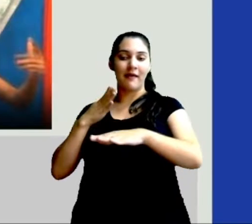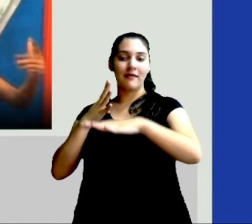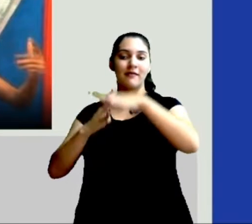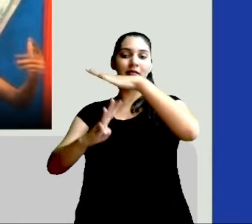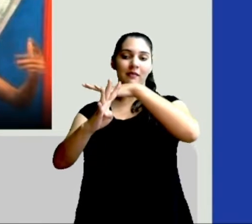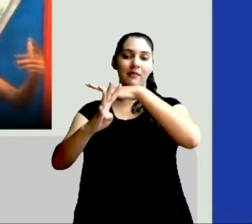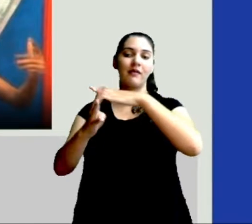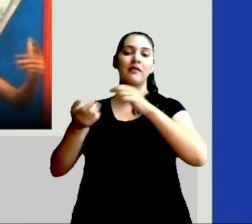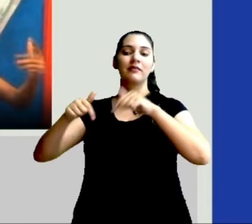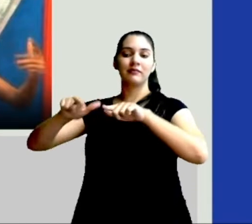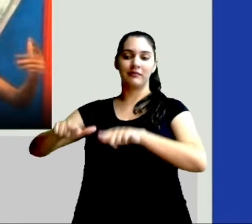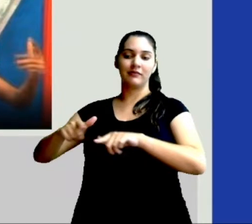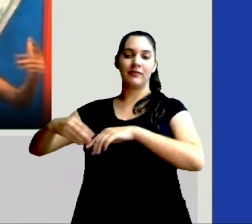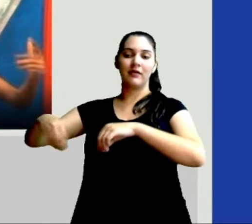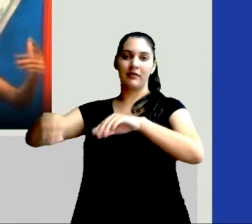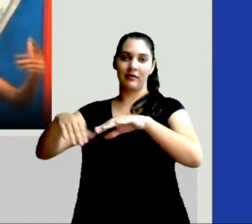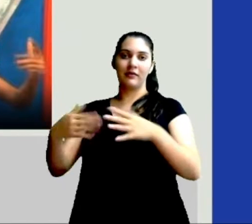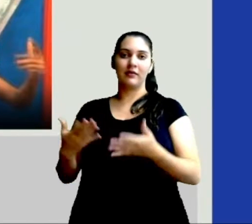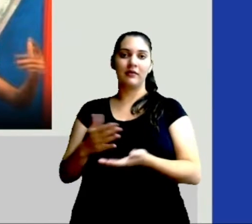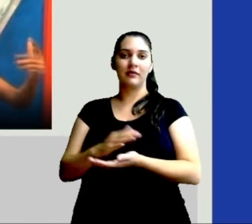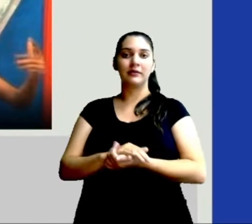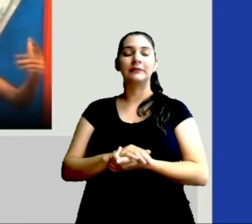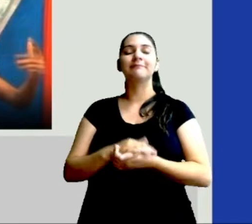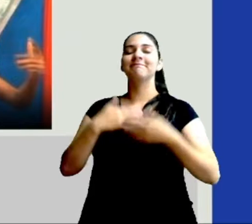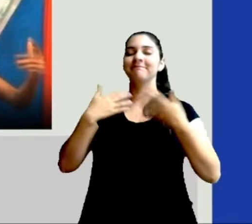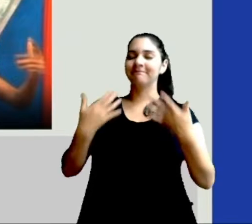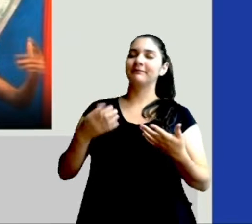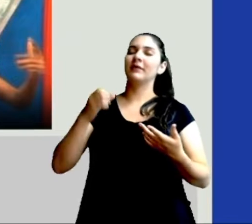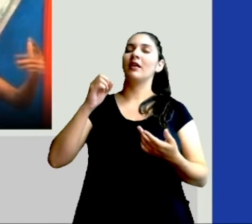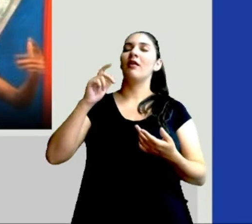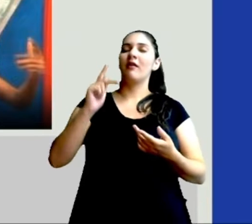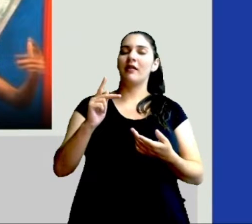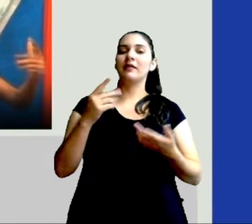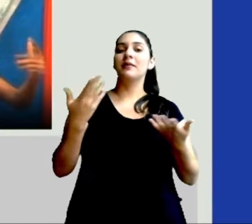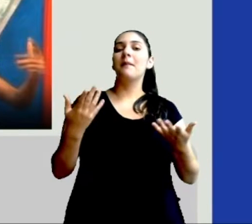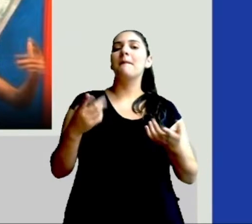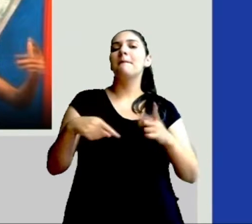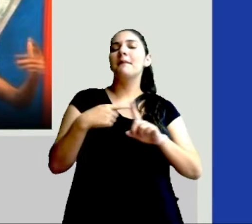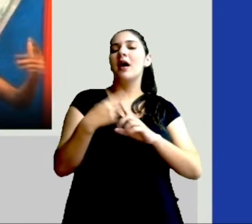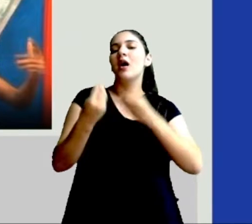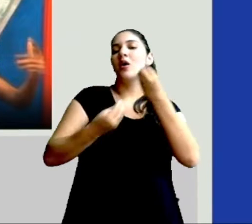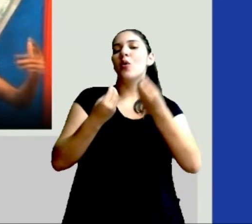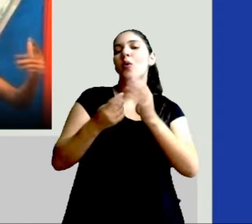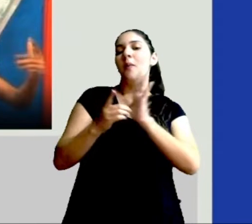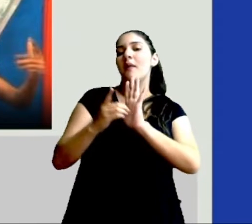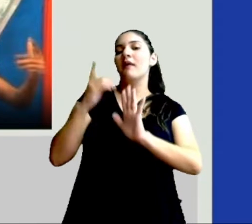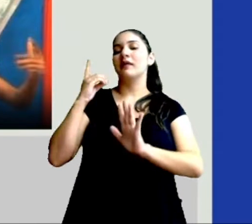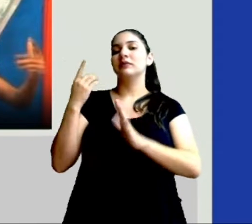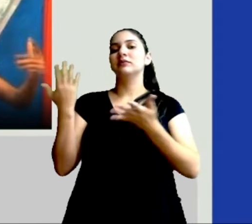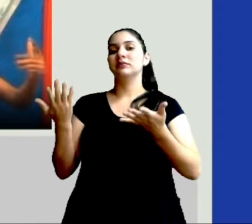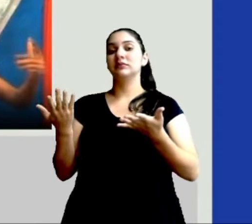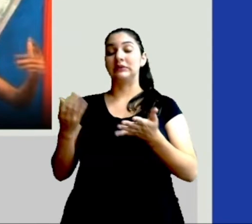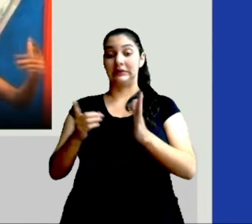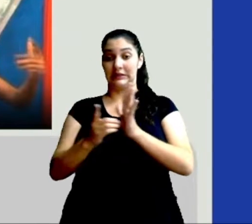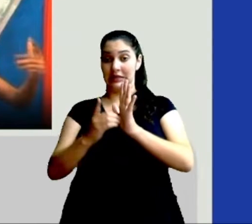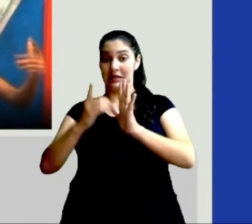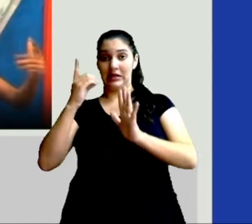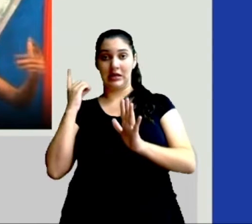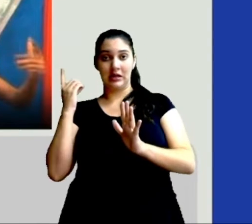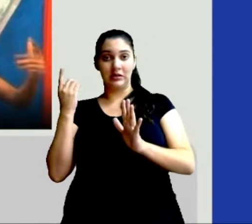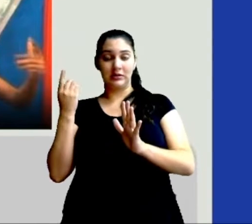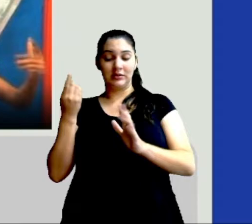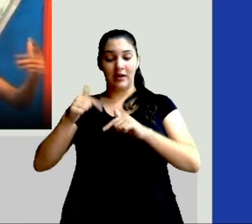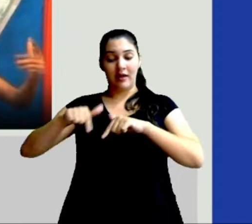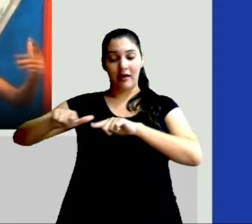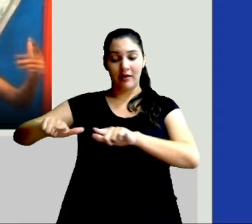terra. Ah, mano, massa! Mas como era antes? Antes disso, a terra